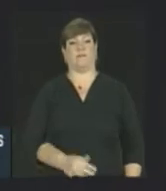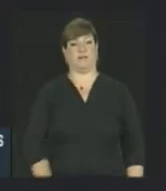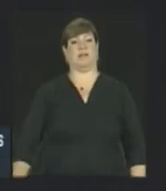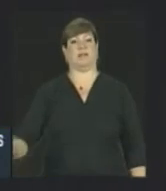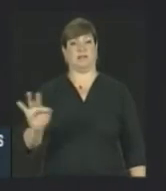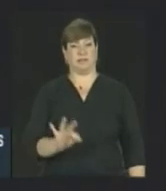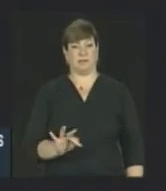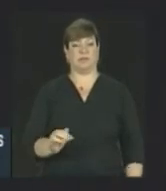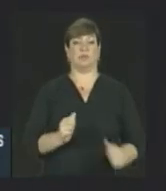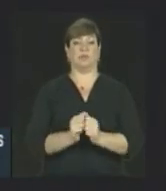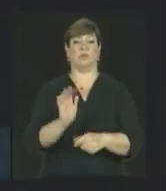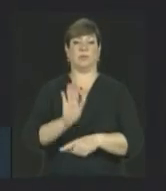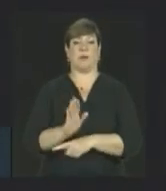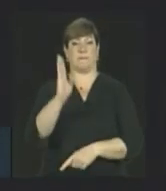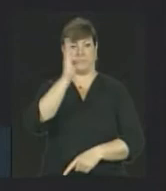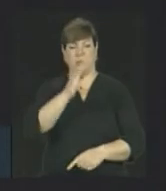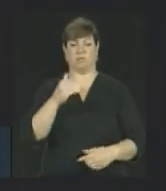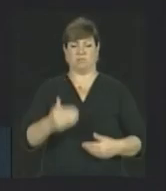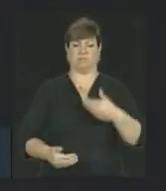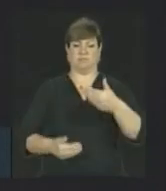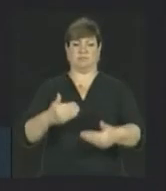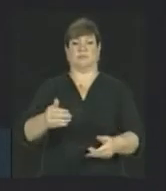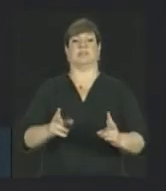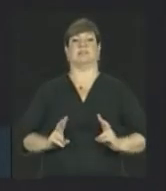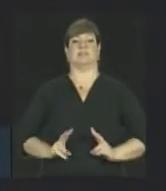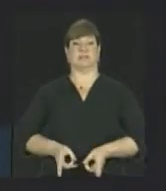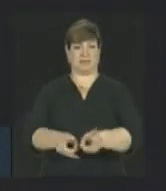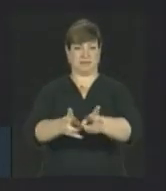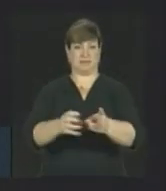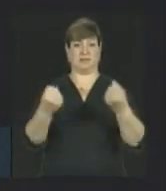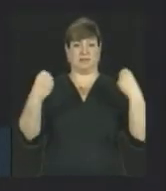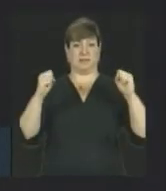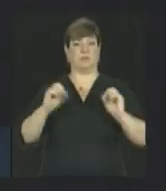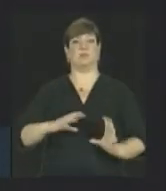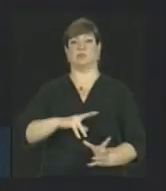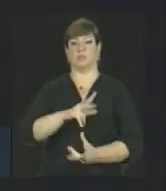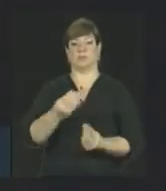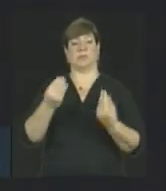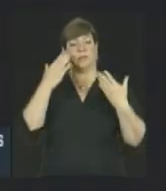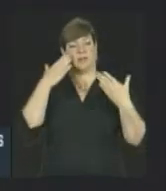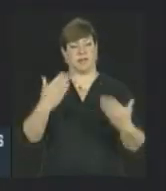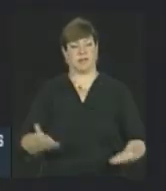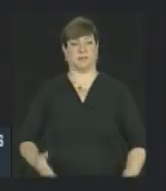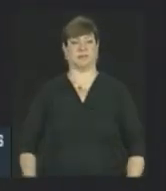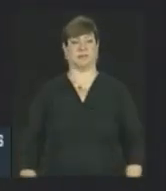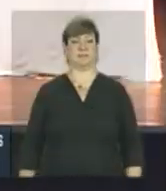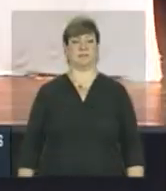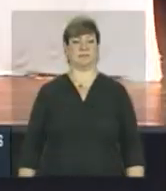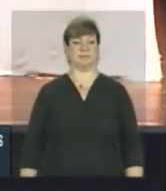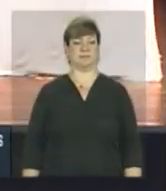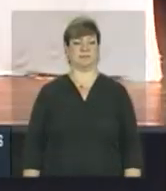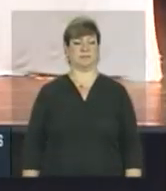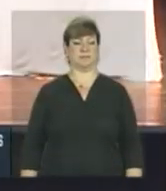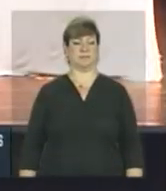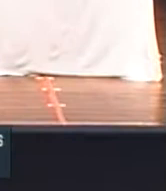para que o Brasil avance a cada ano no cenário esportivo mundial. Muito obrigado, ministro.